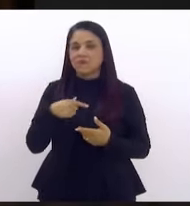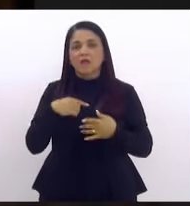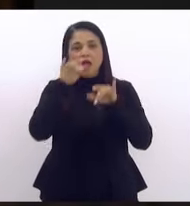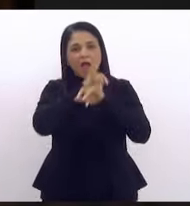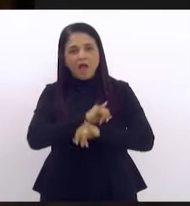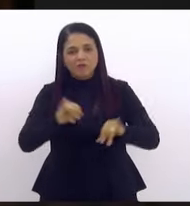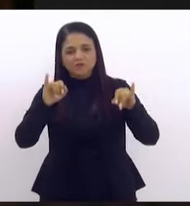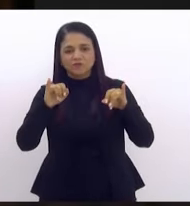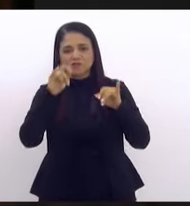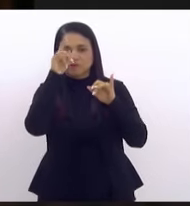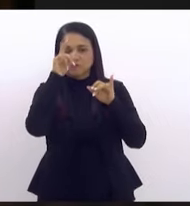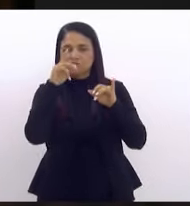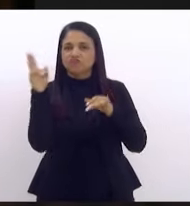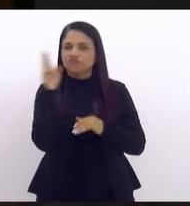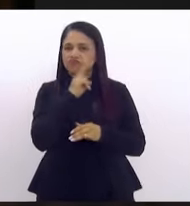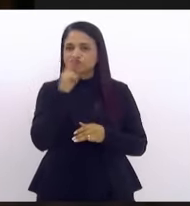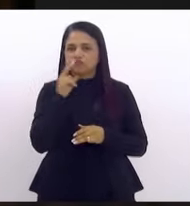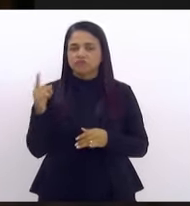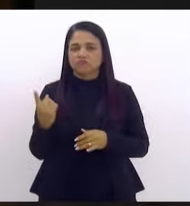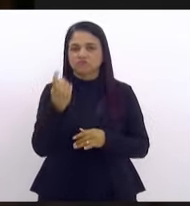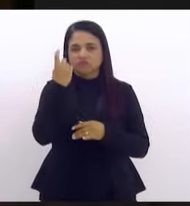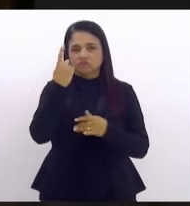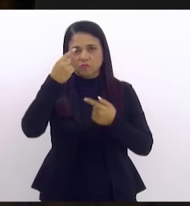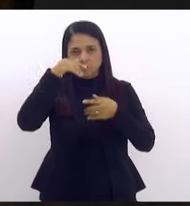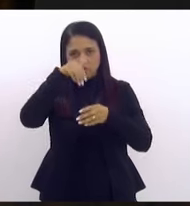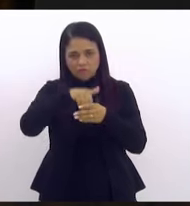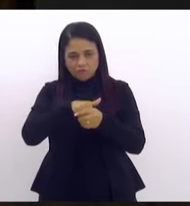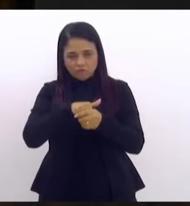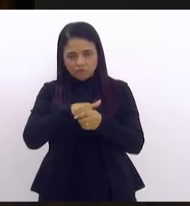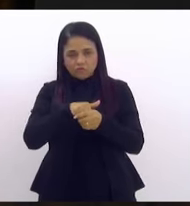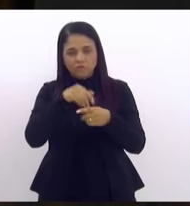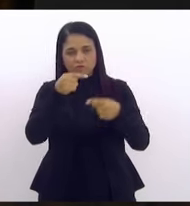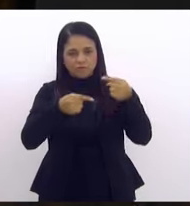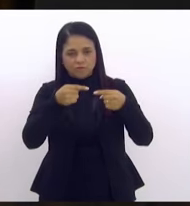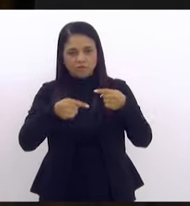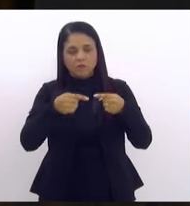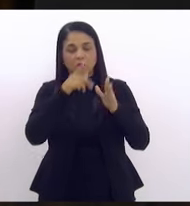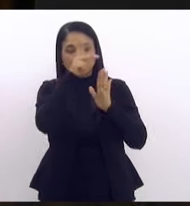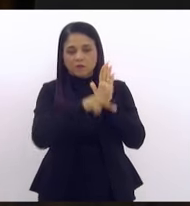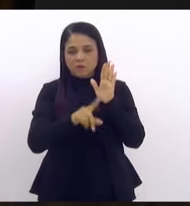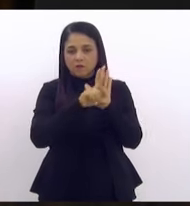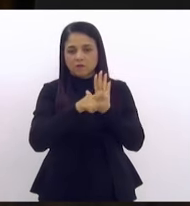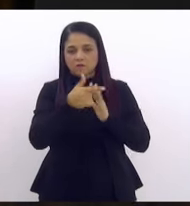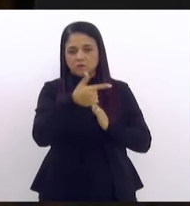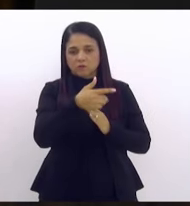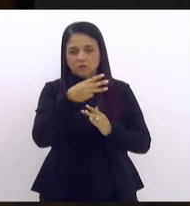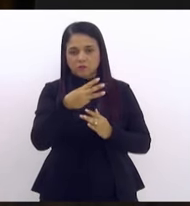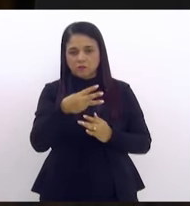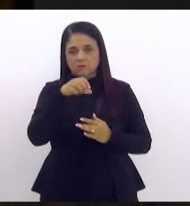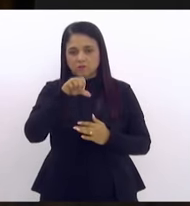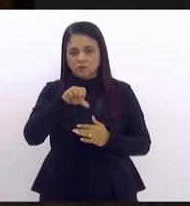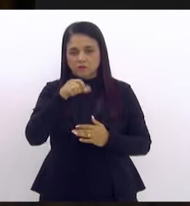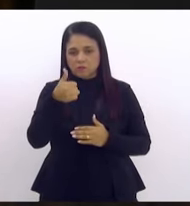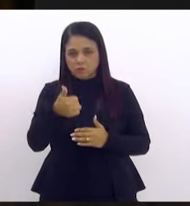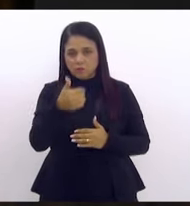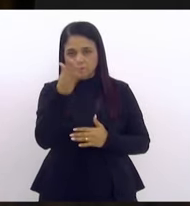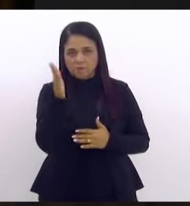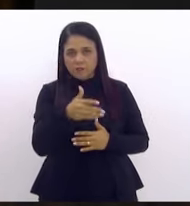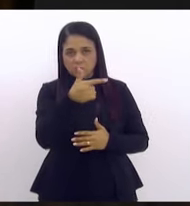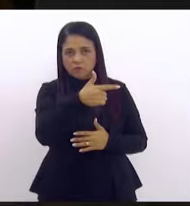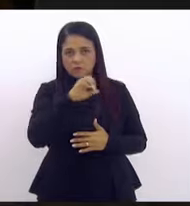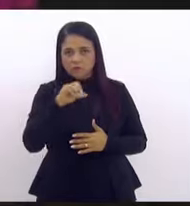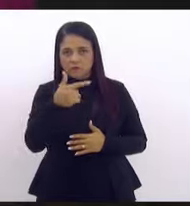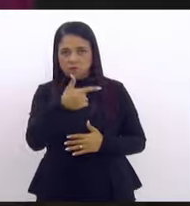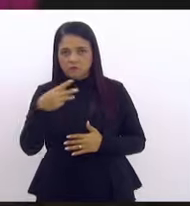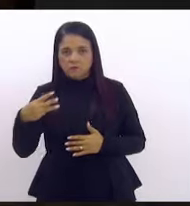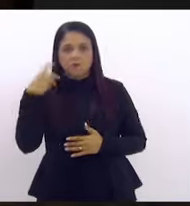Anuncio, em regime de urgência, em votação, em discussão única, projeto de lei número 2.391 de